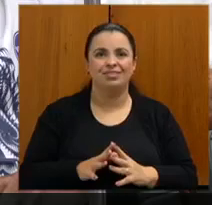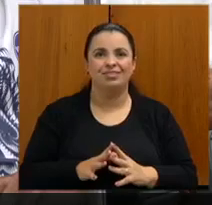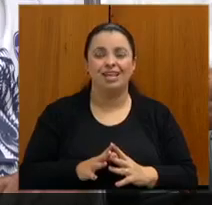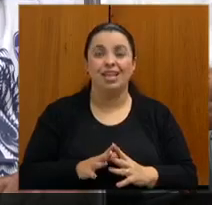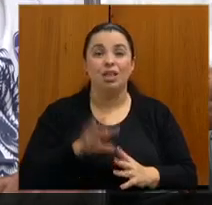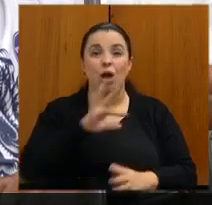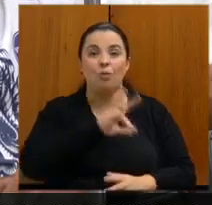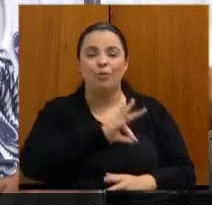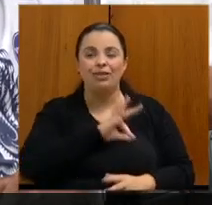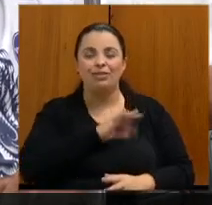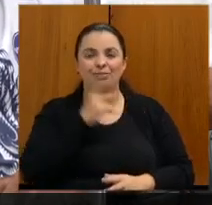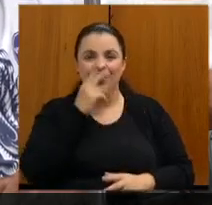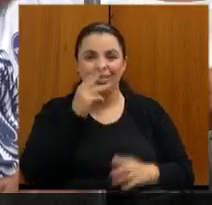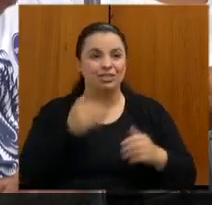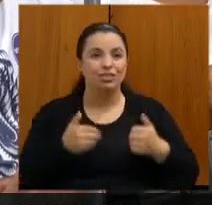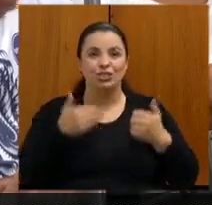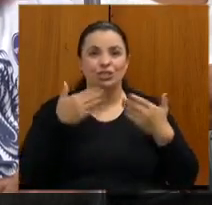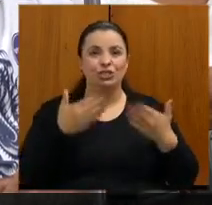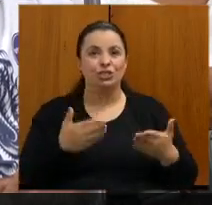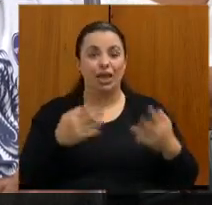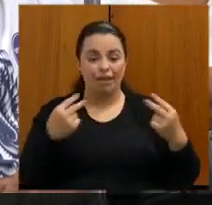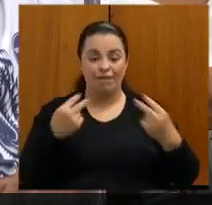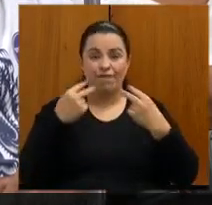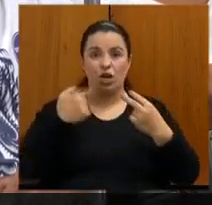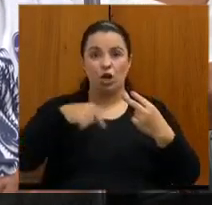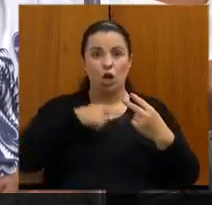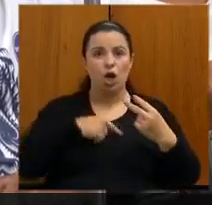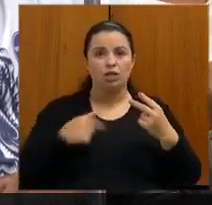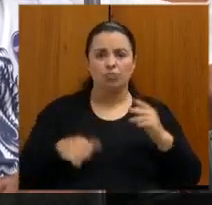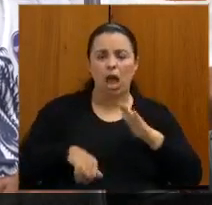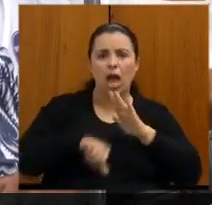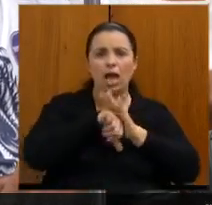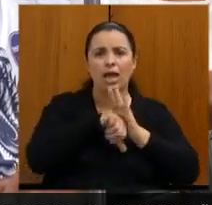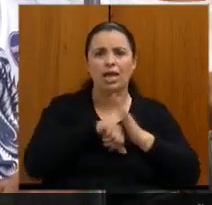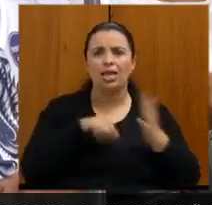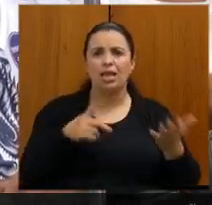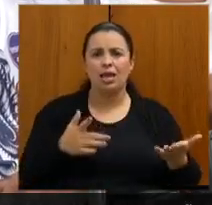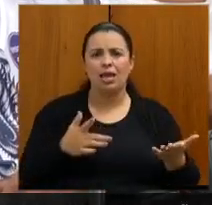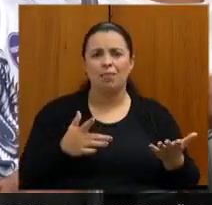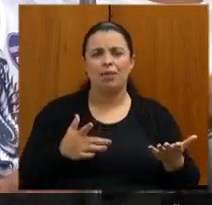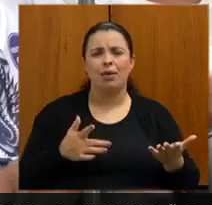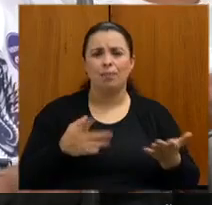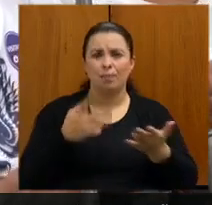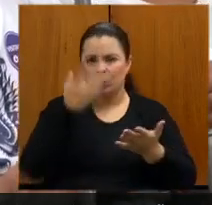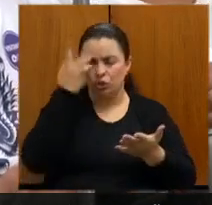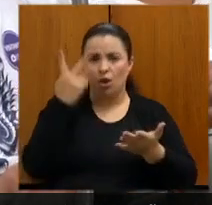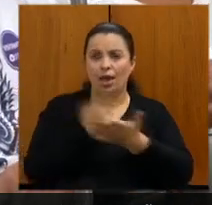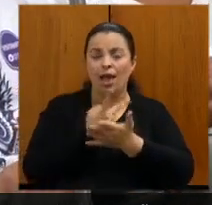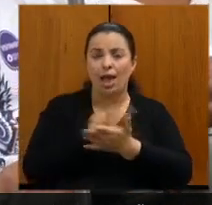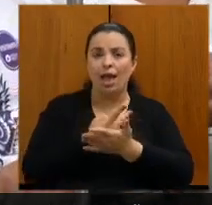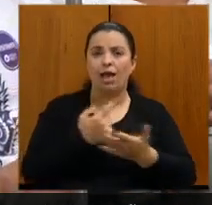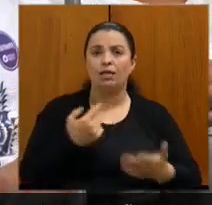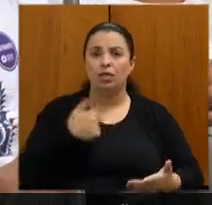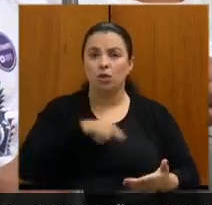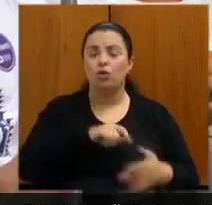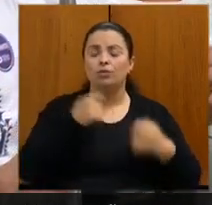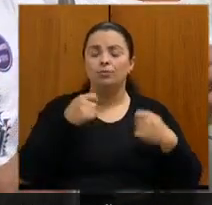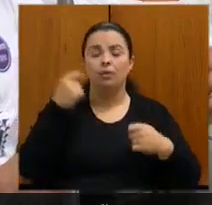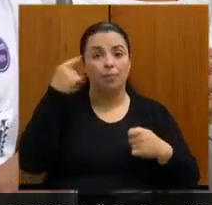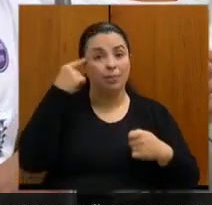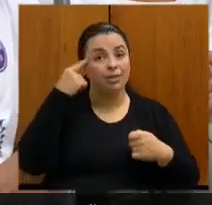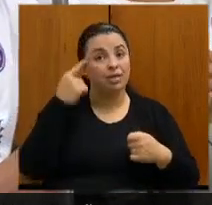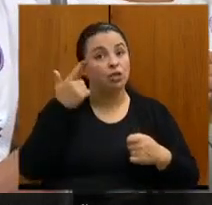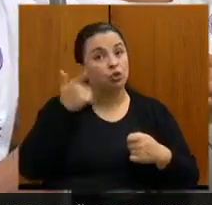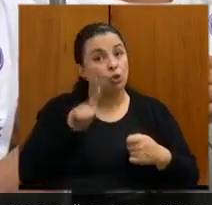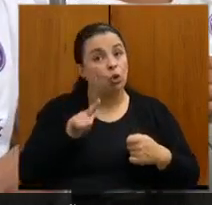ela já chega num crime na criminalizador e a gente tem que repensar enquanto o lugar de espaço de acolhimento